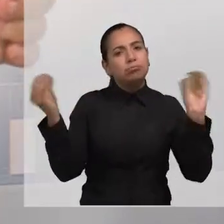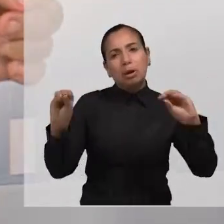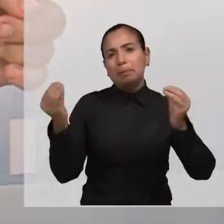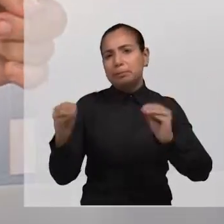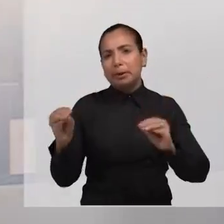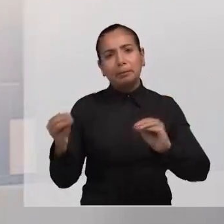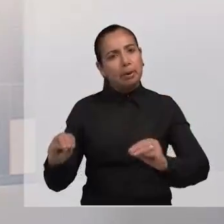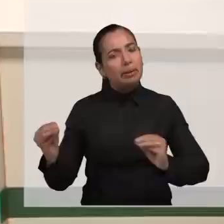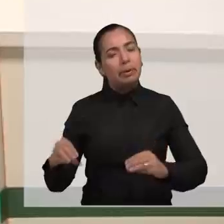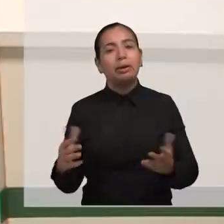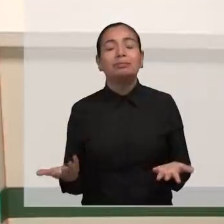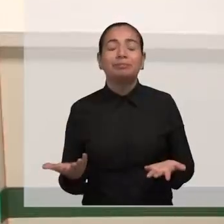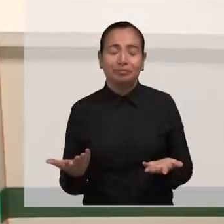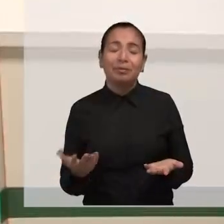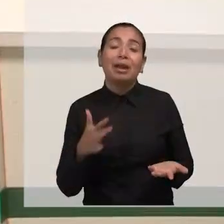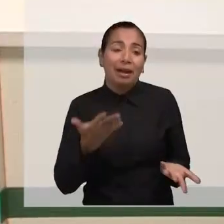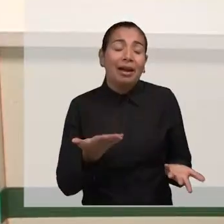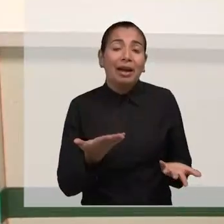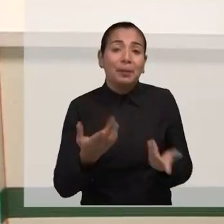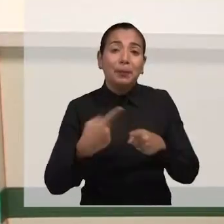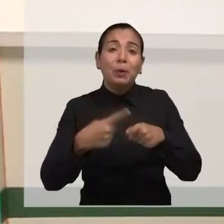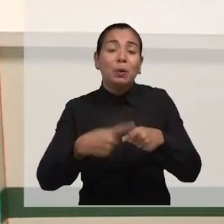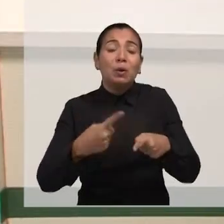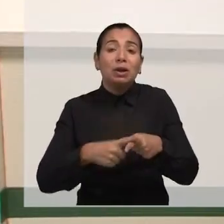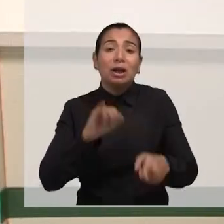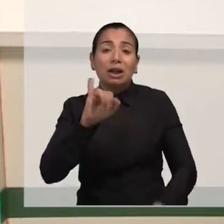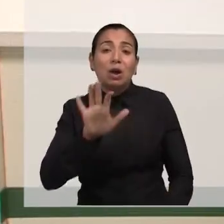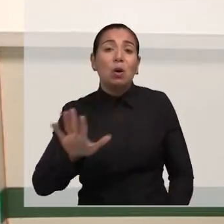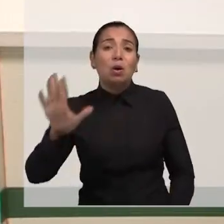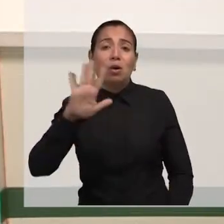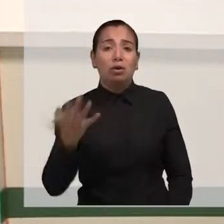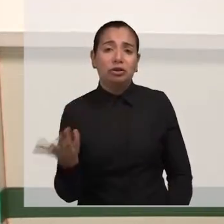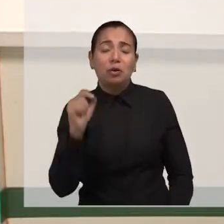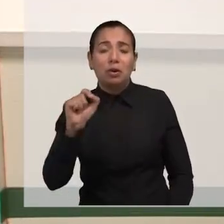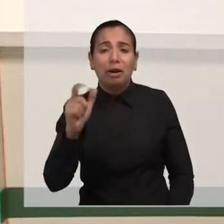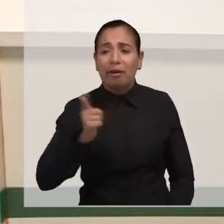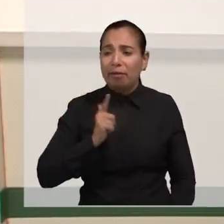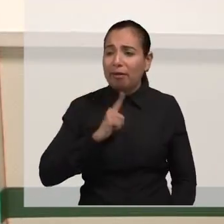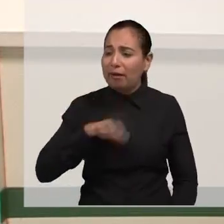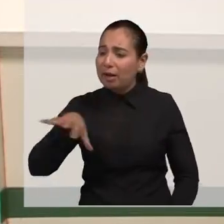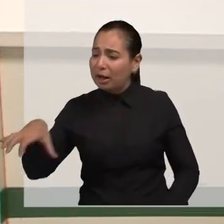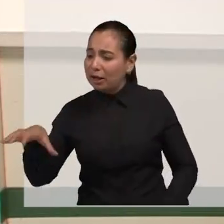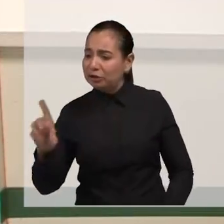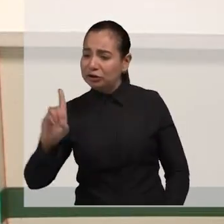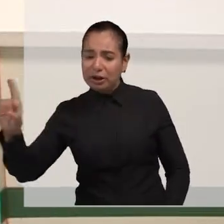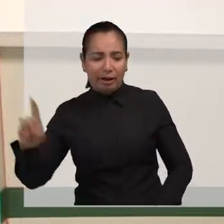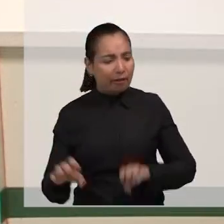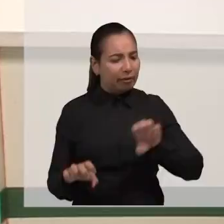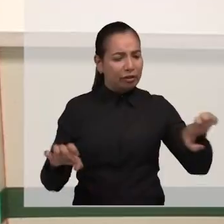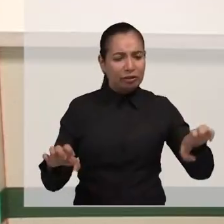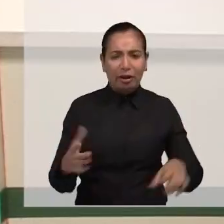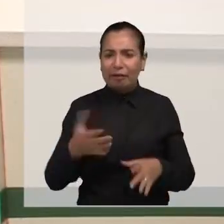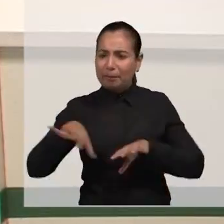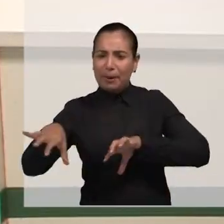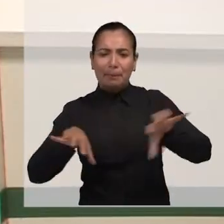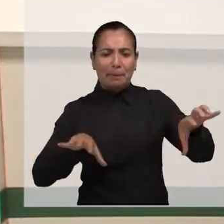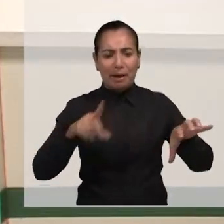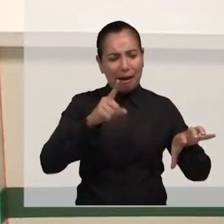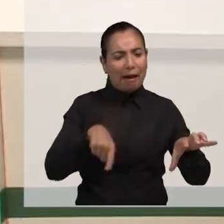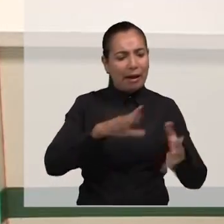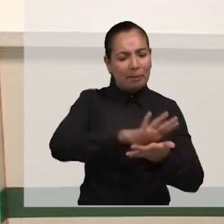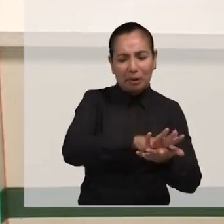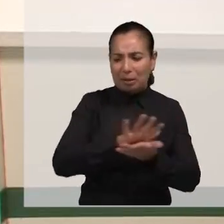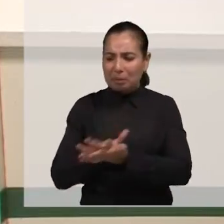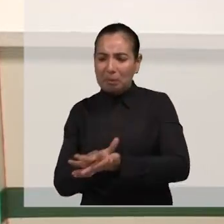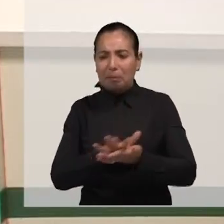porque, mas quer levar para a questão ideológica, o pessoal dizendo que só atingiu a direita, não atingiu a esquerda. Não, atingiu também. Não, outras não, mas eles páginas. estavam dizendo que